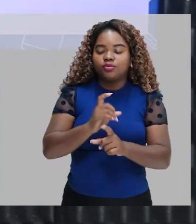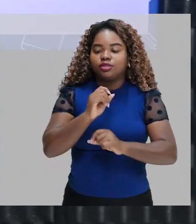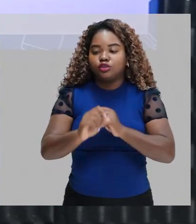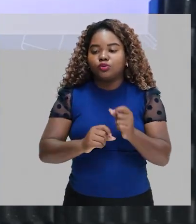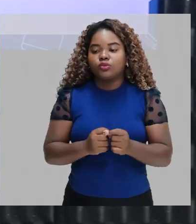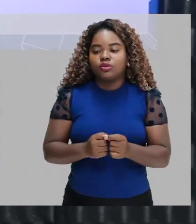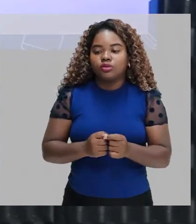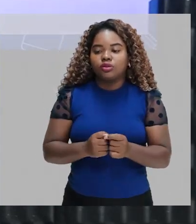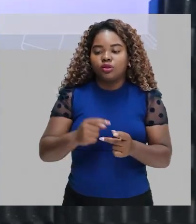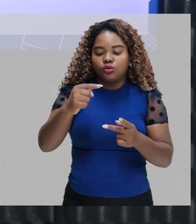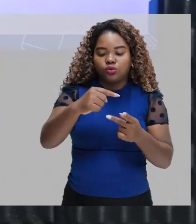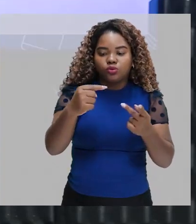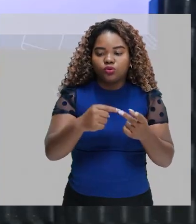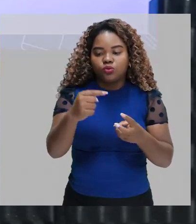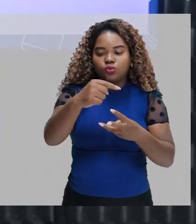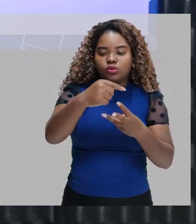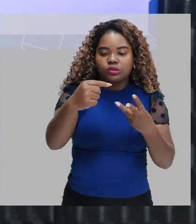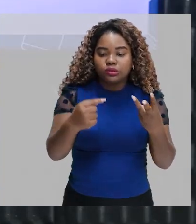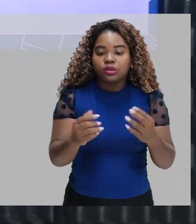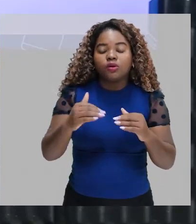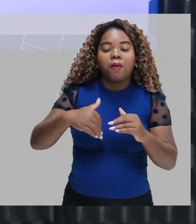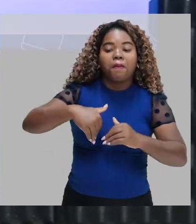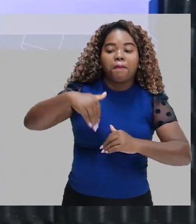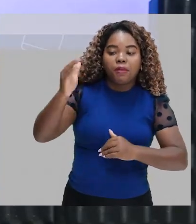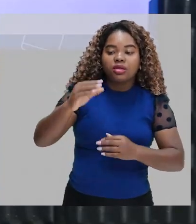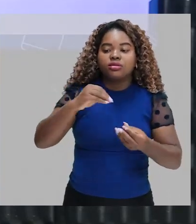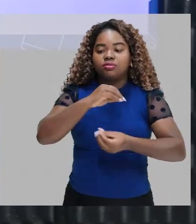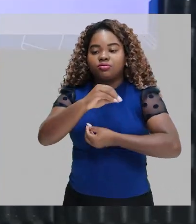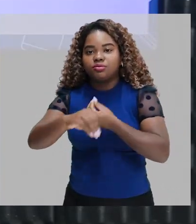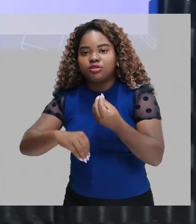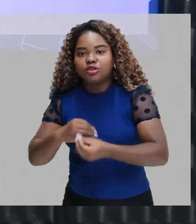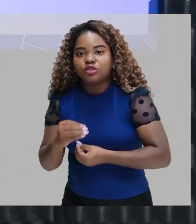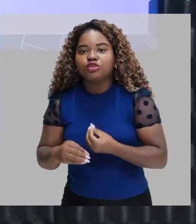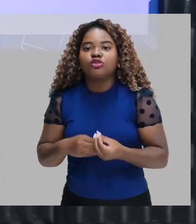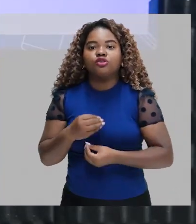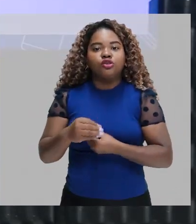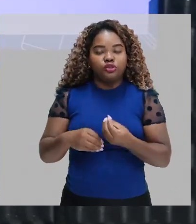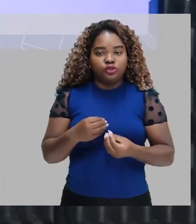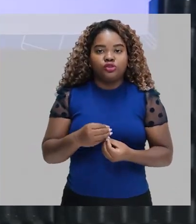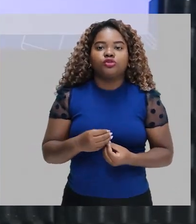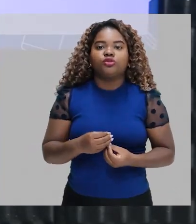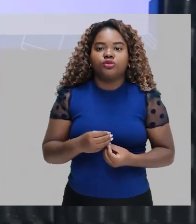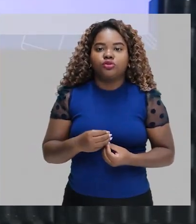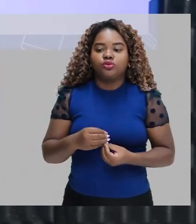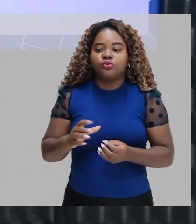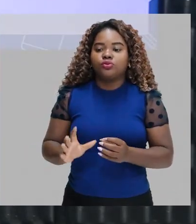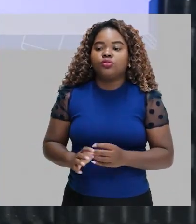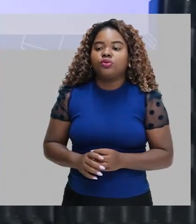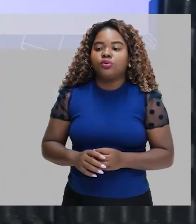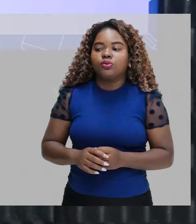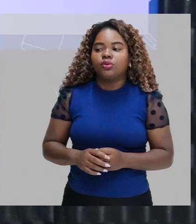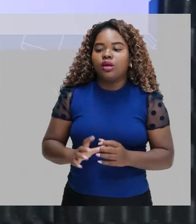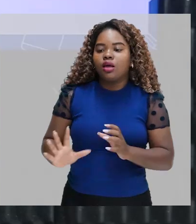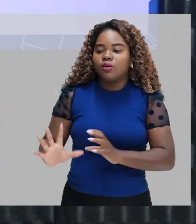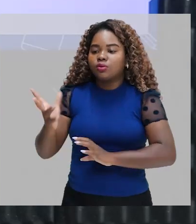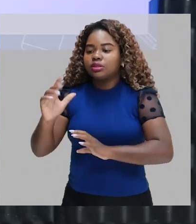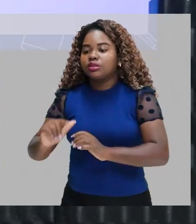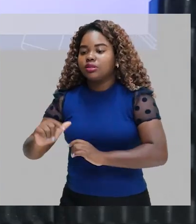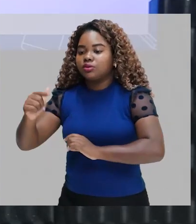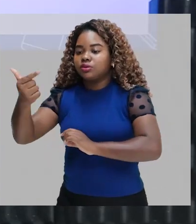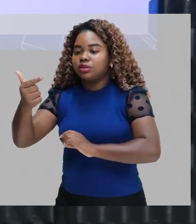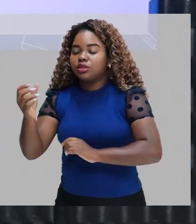uma mistura. Bom, as misturas, elas podem ser misturas homogêneas ou